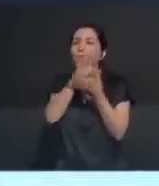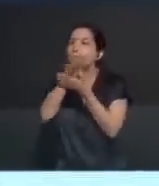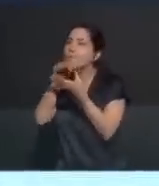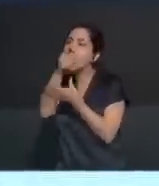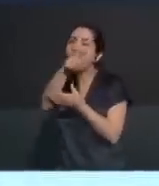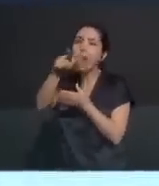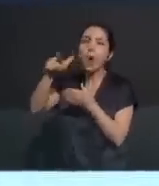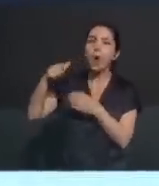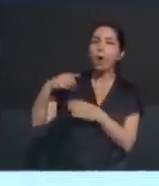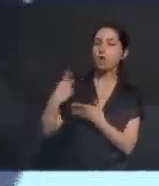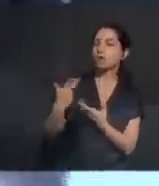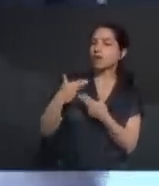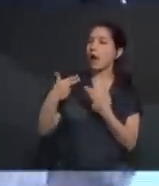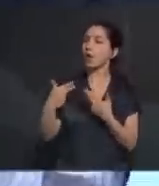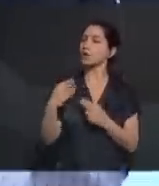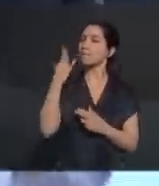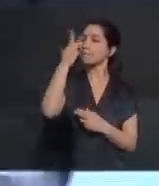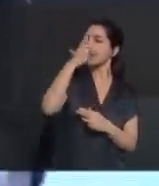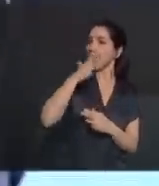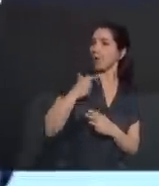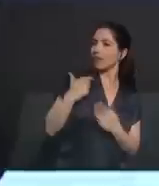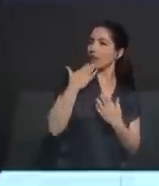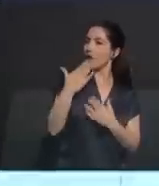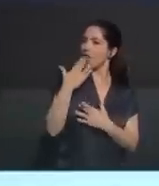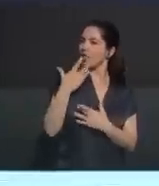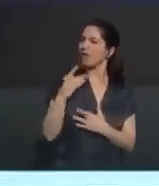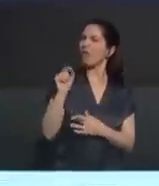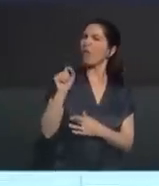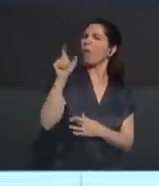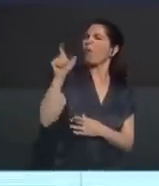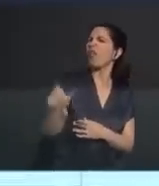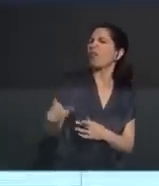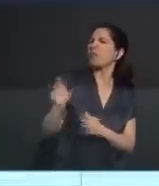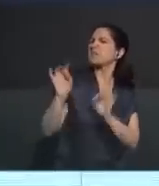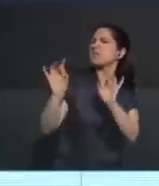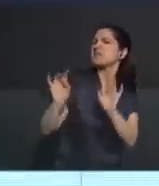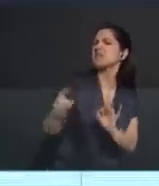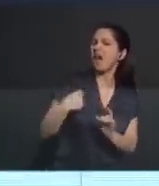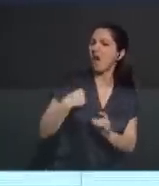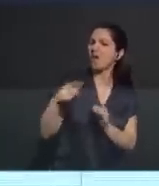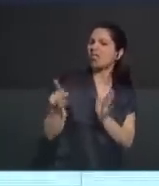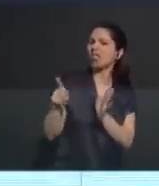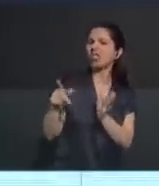túnica colorida neles e fala assim: o que essa pessoa tem que eu não tenho?